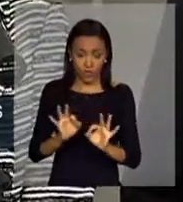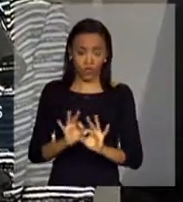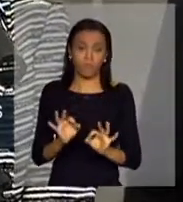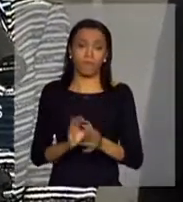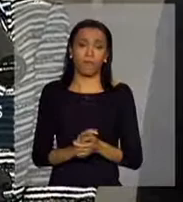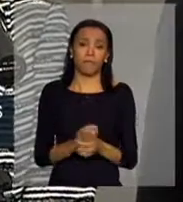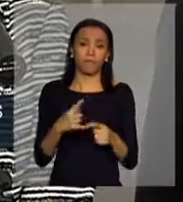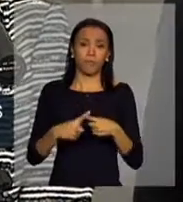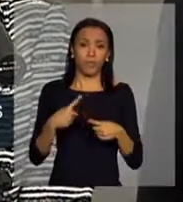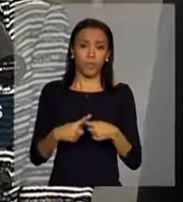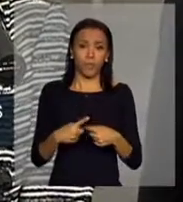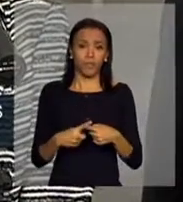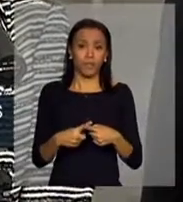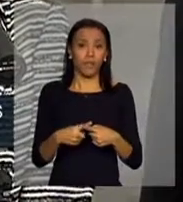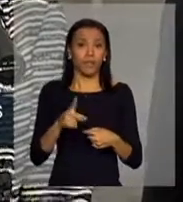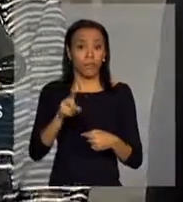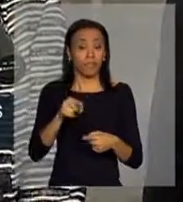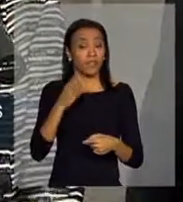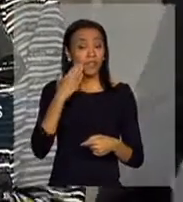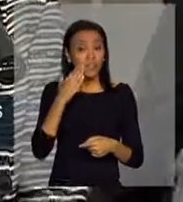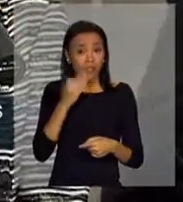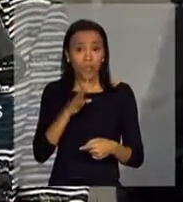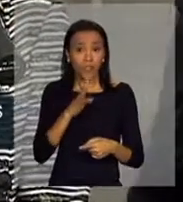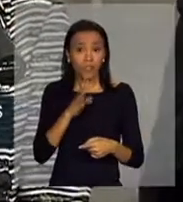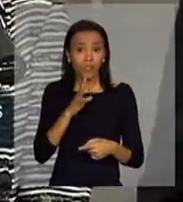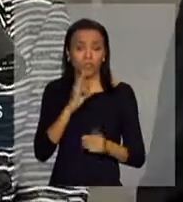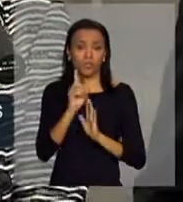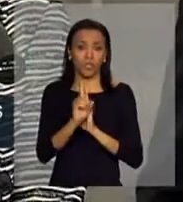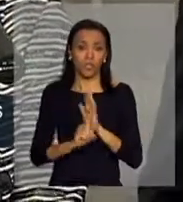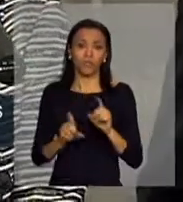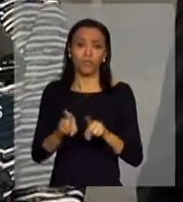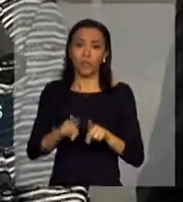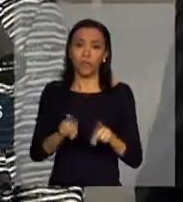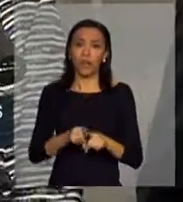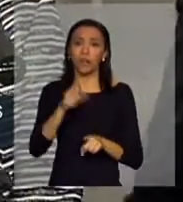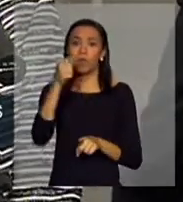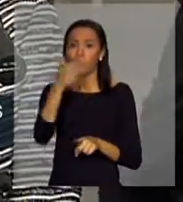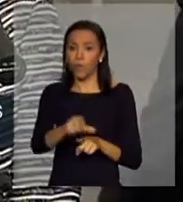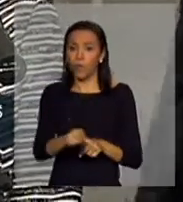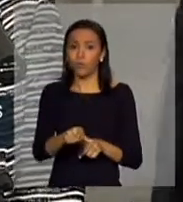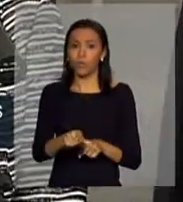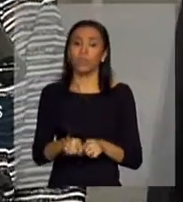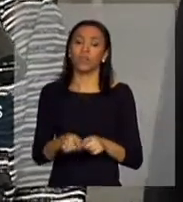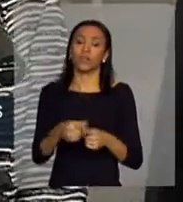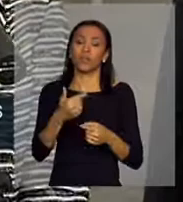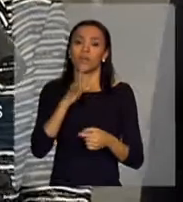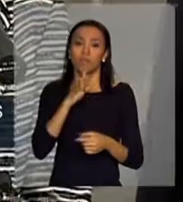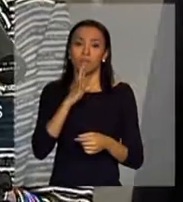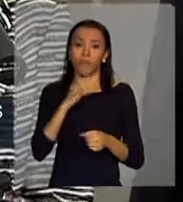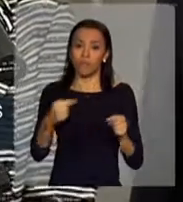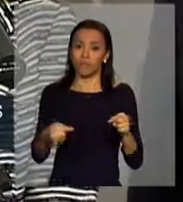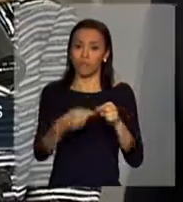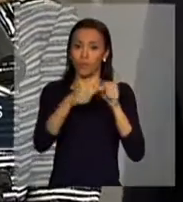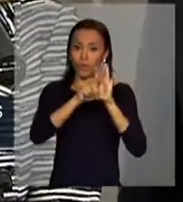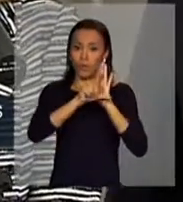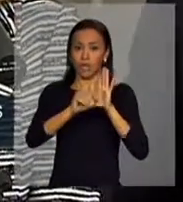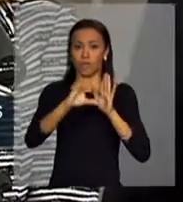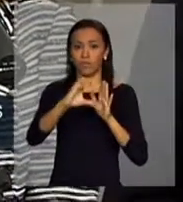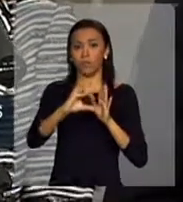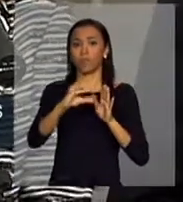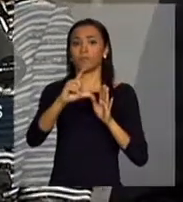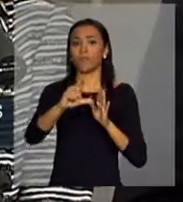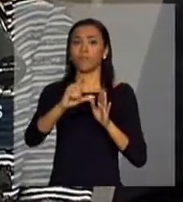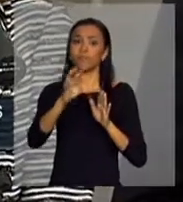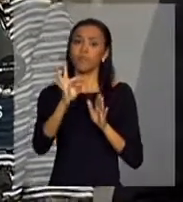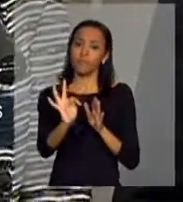em razão desse reconhecimento de direitos, o reconhecimento dos direitos pela CLT, enfim, nós apresentamos ao